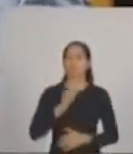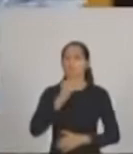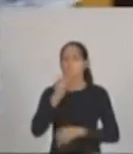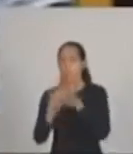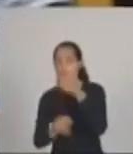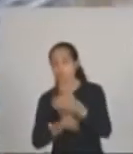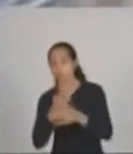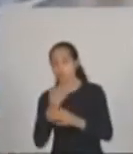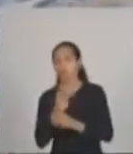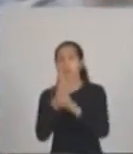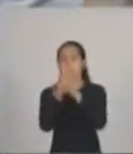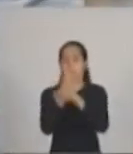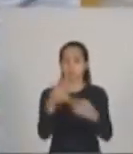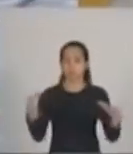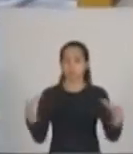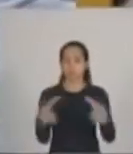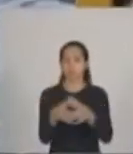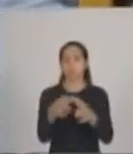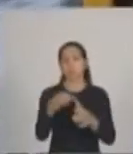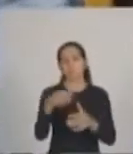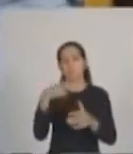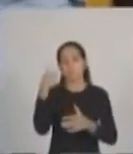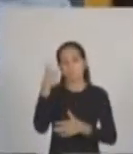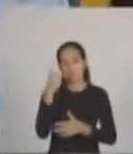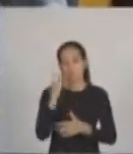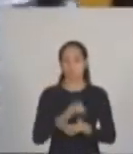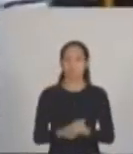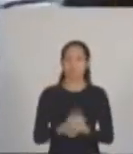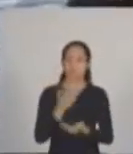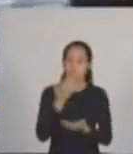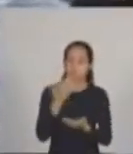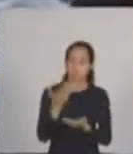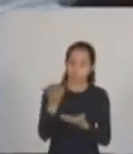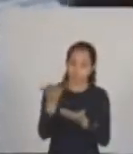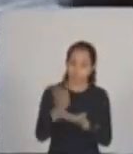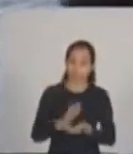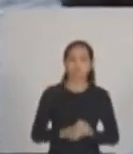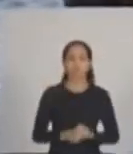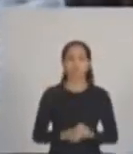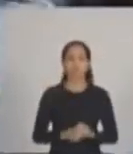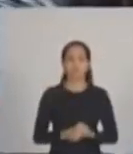buscar o parlamento. Eu peço a Vossa Excelência que encaminhe,